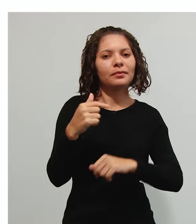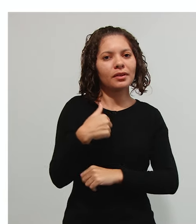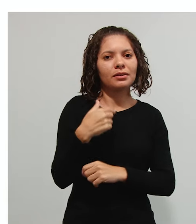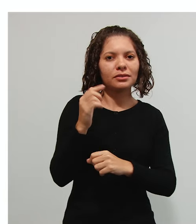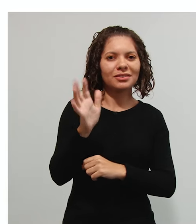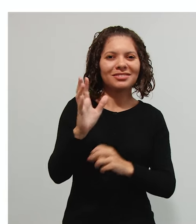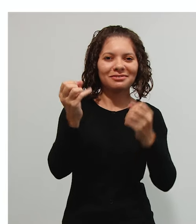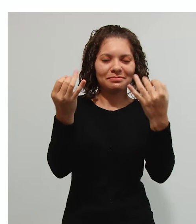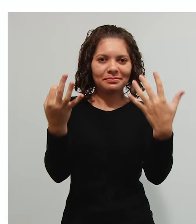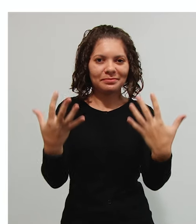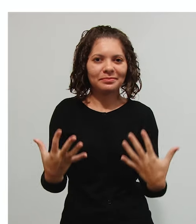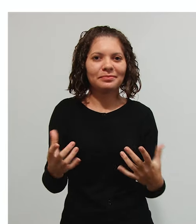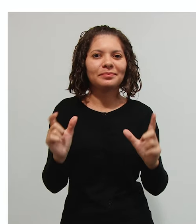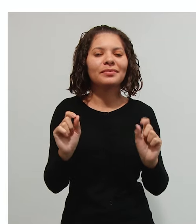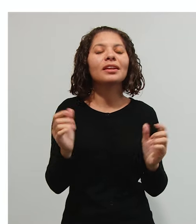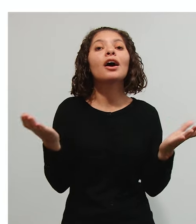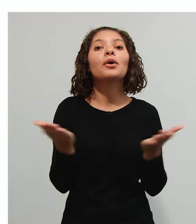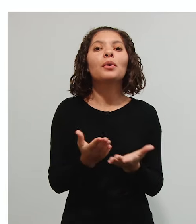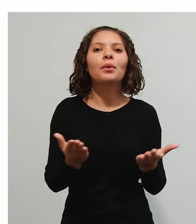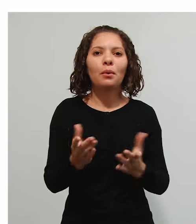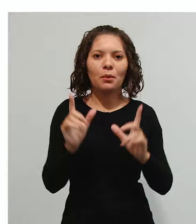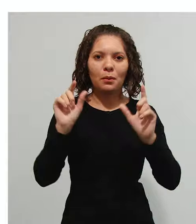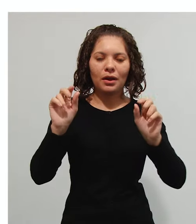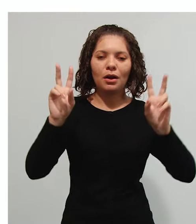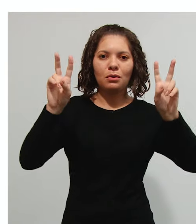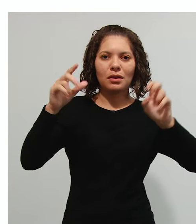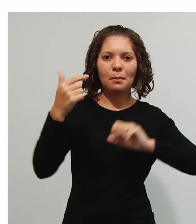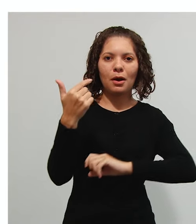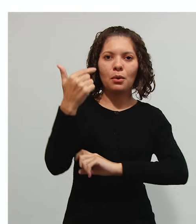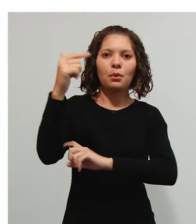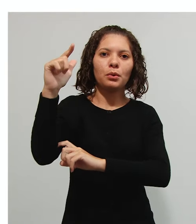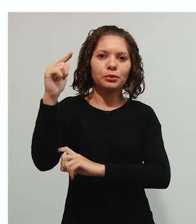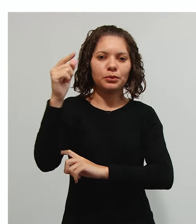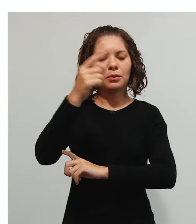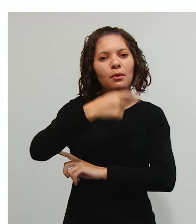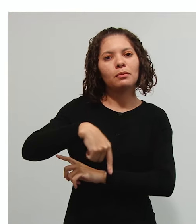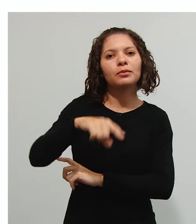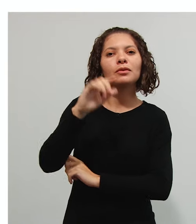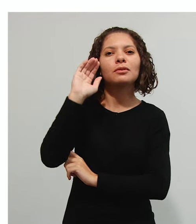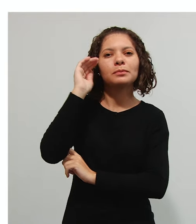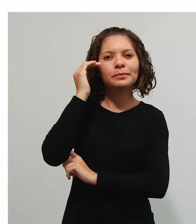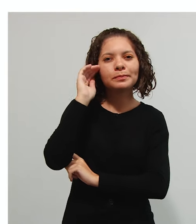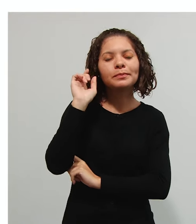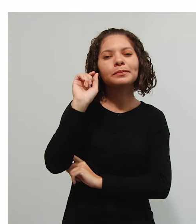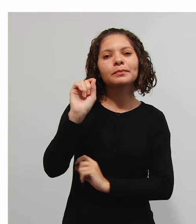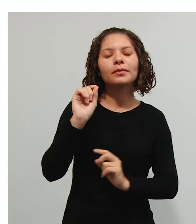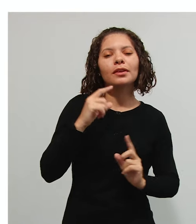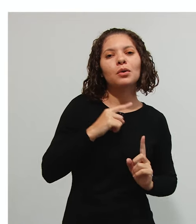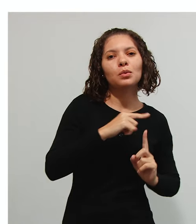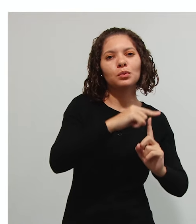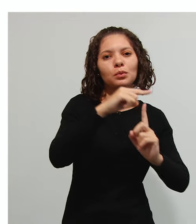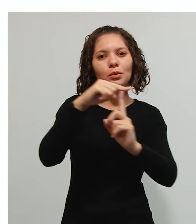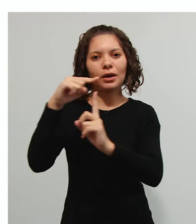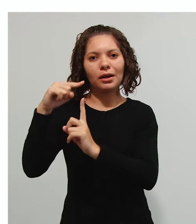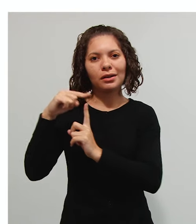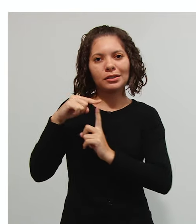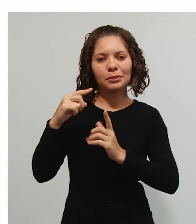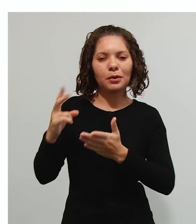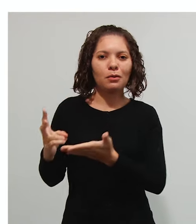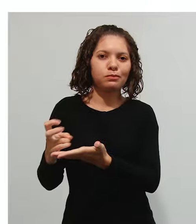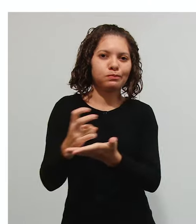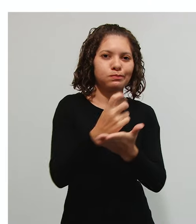agora a gente vai entender as espécies tributárias que eu já